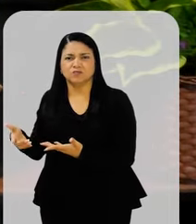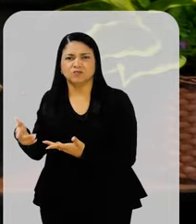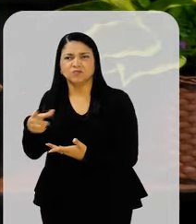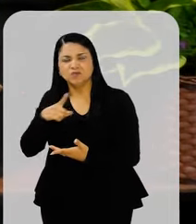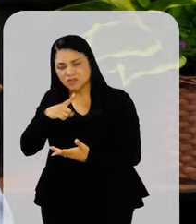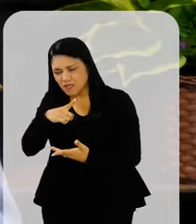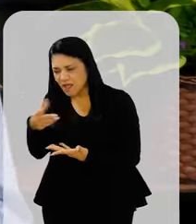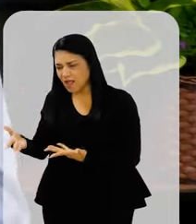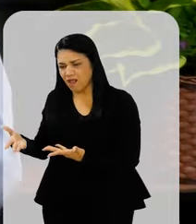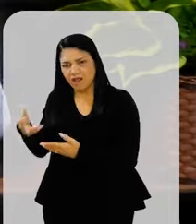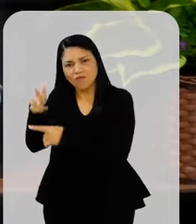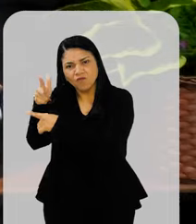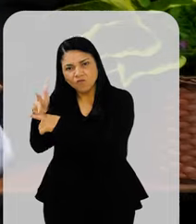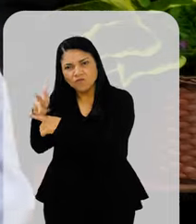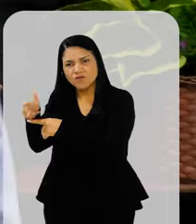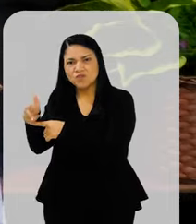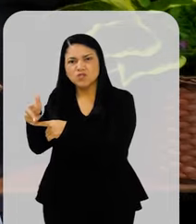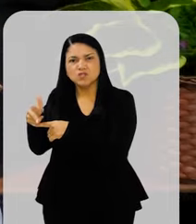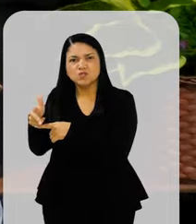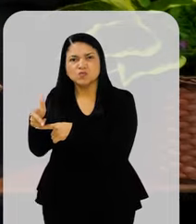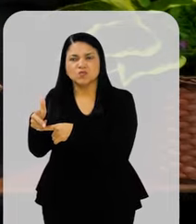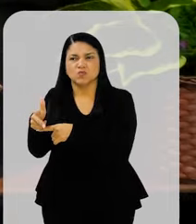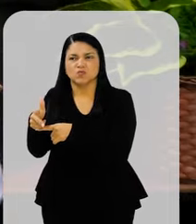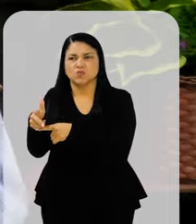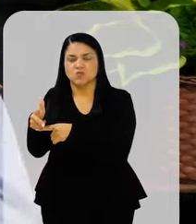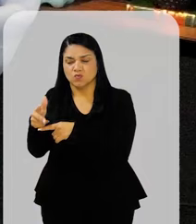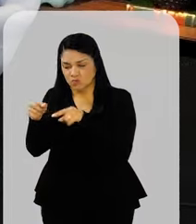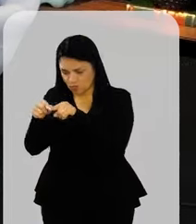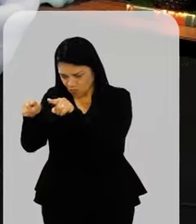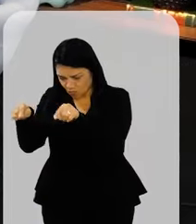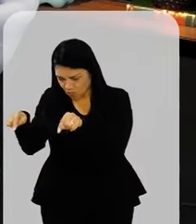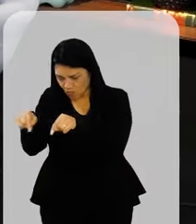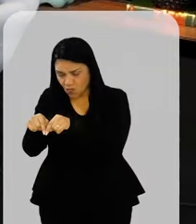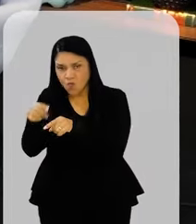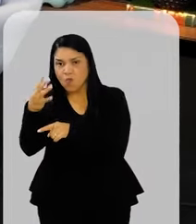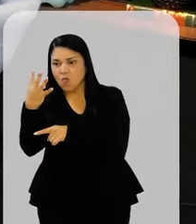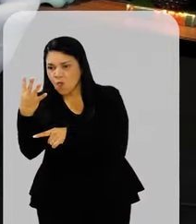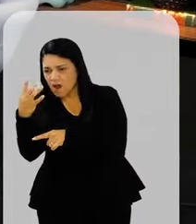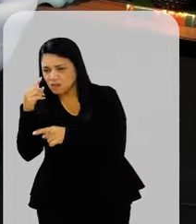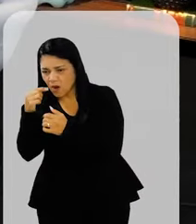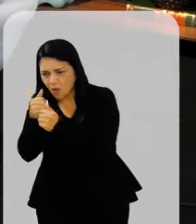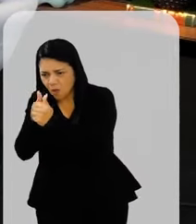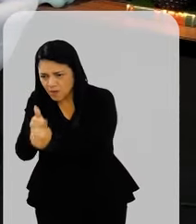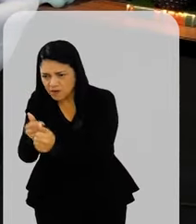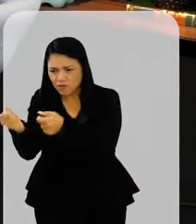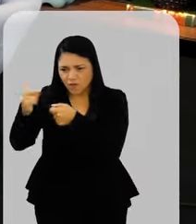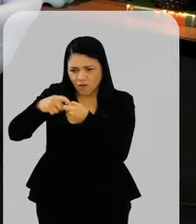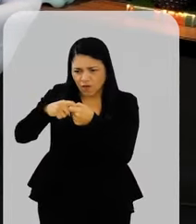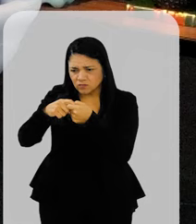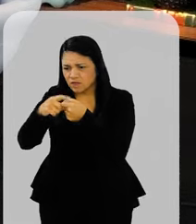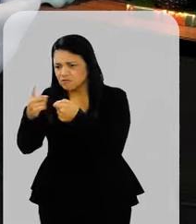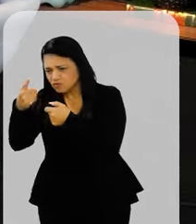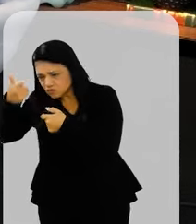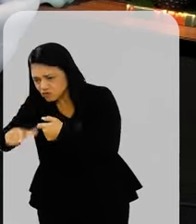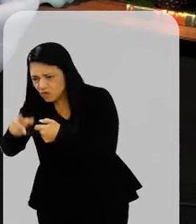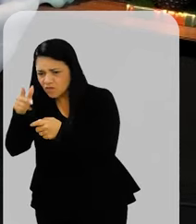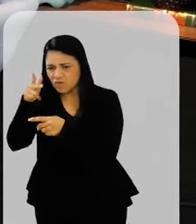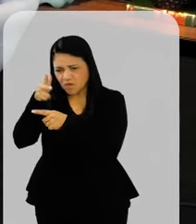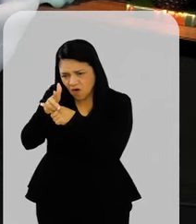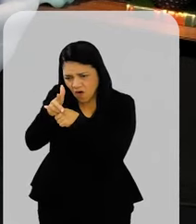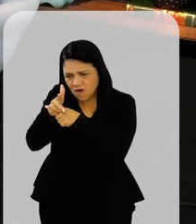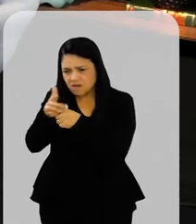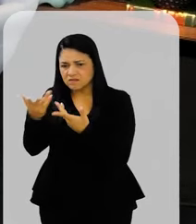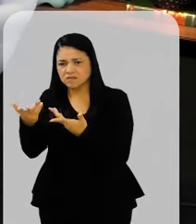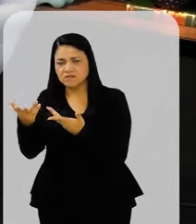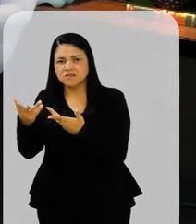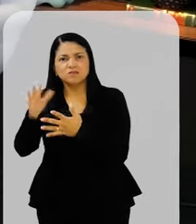o sujeito tem ali o recurso do vídeo. São 3, 4 dentro de um caminhão, acompanhando, vê o lance, volta, para, olha,